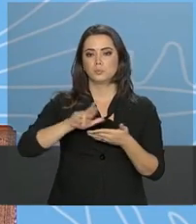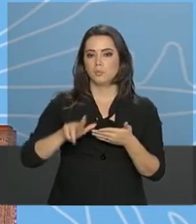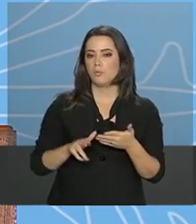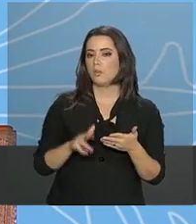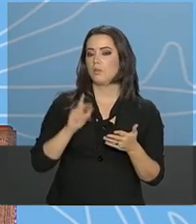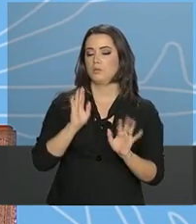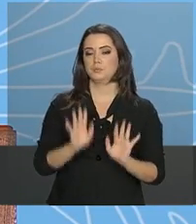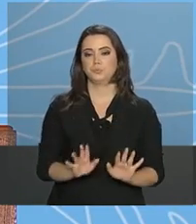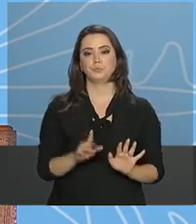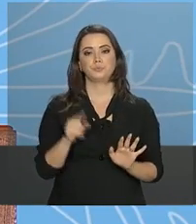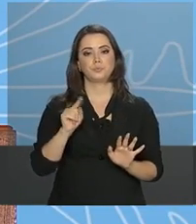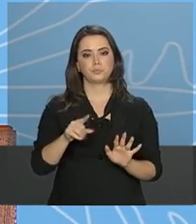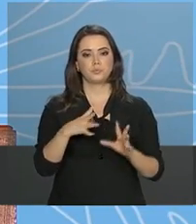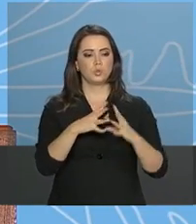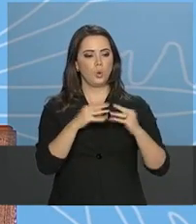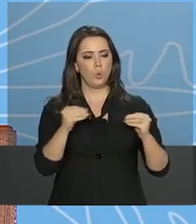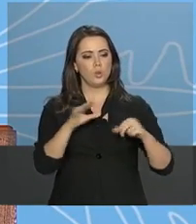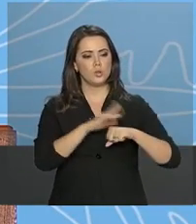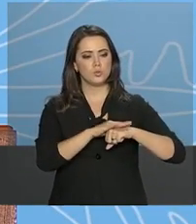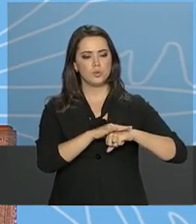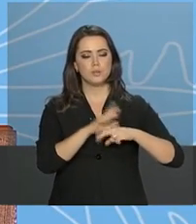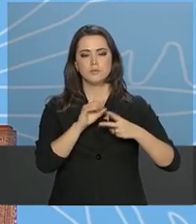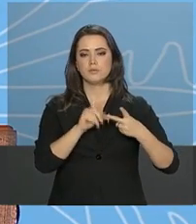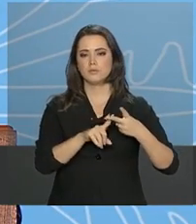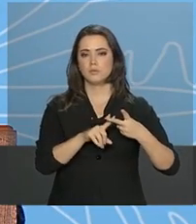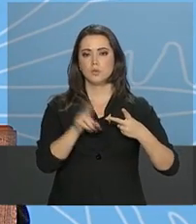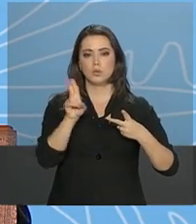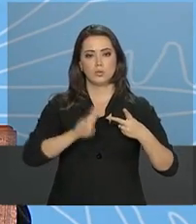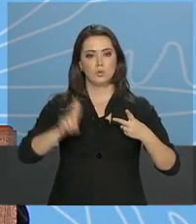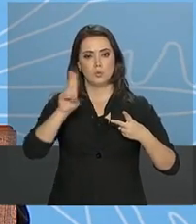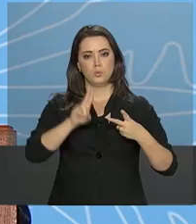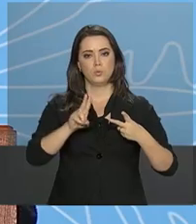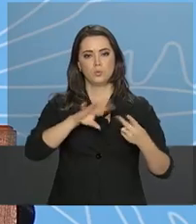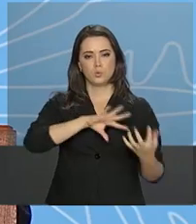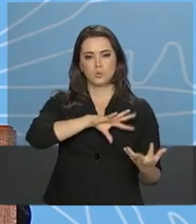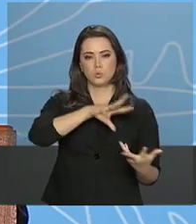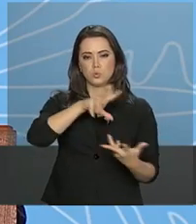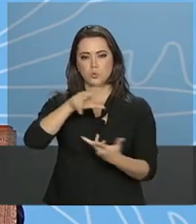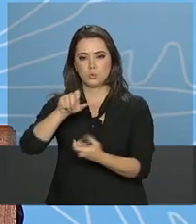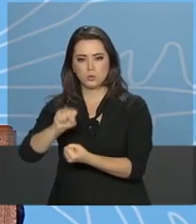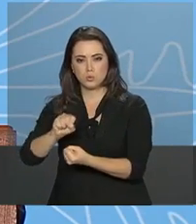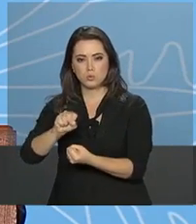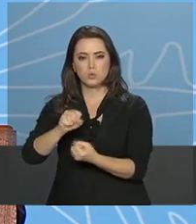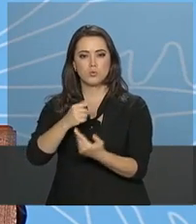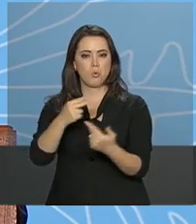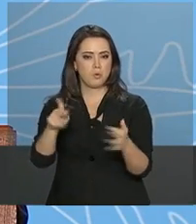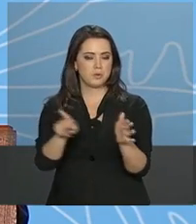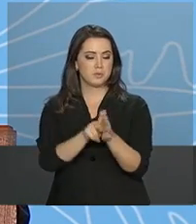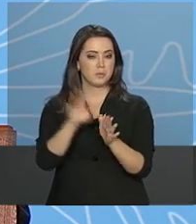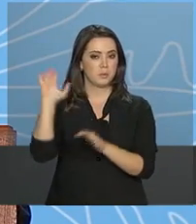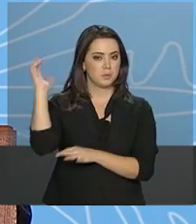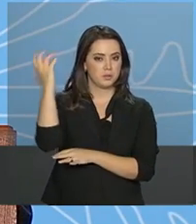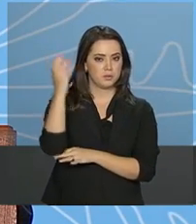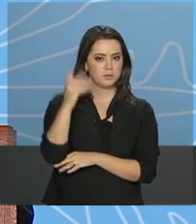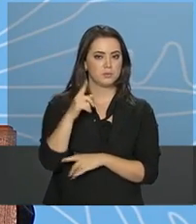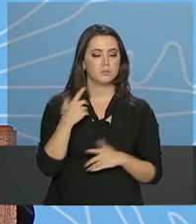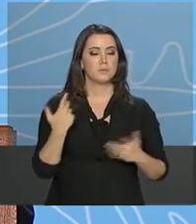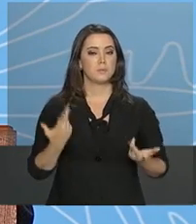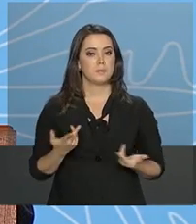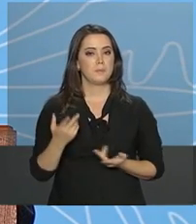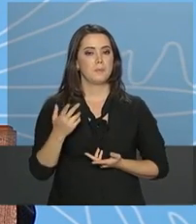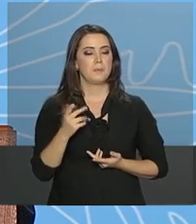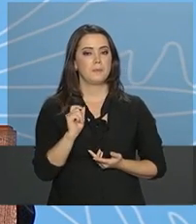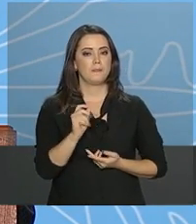desafios. A cura de doenças, o uso sustentável de recursos naturais,